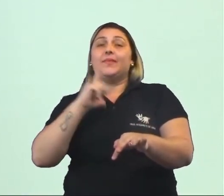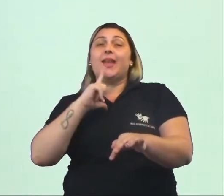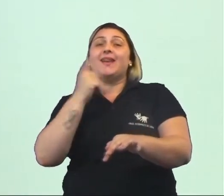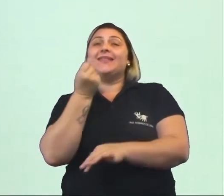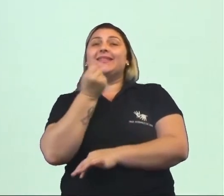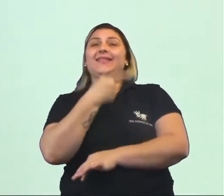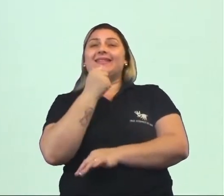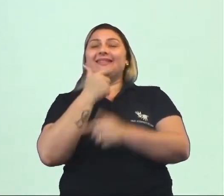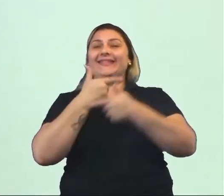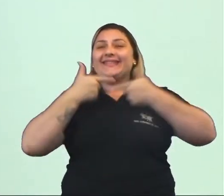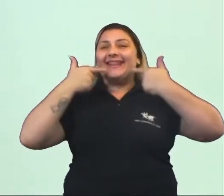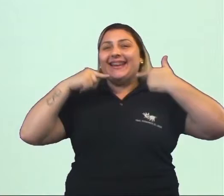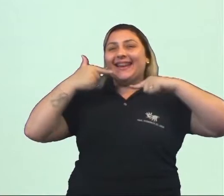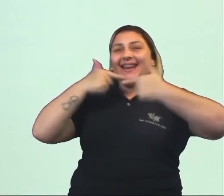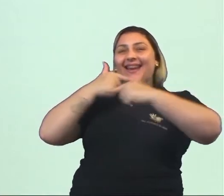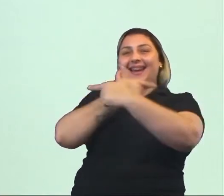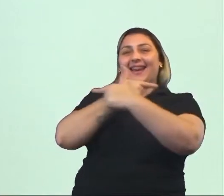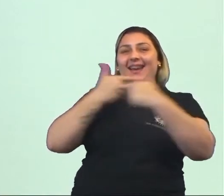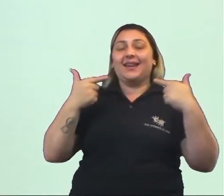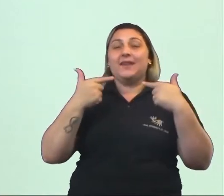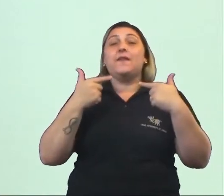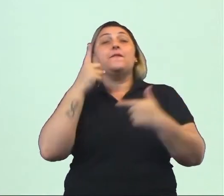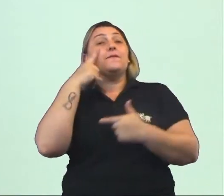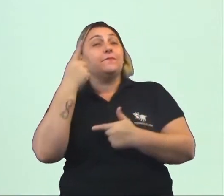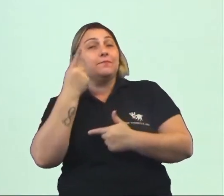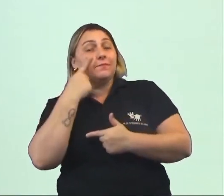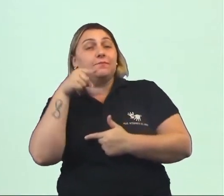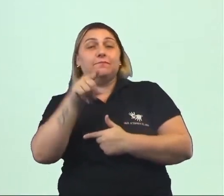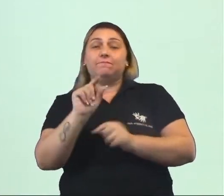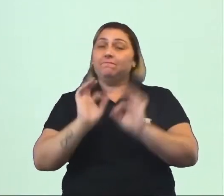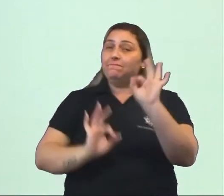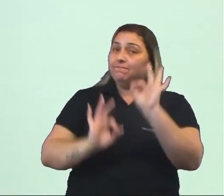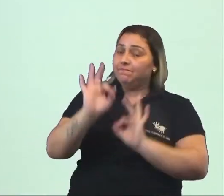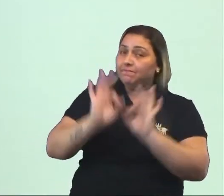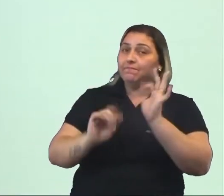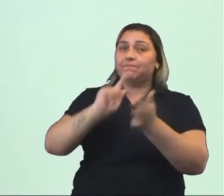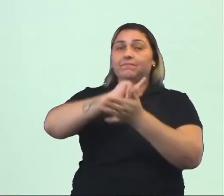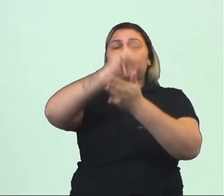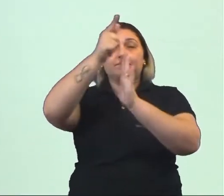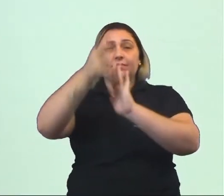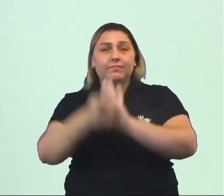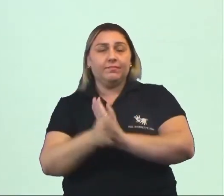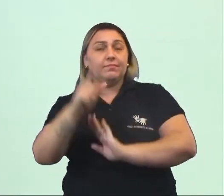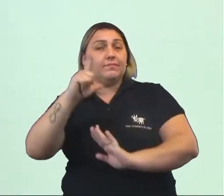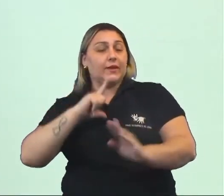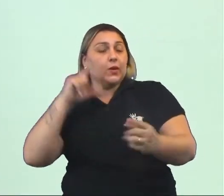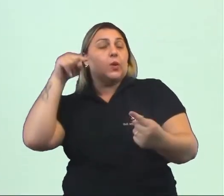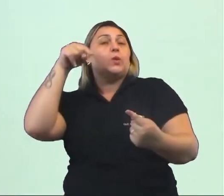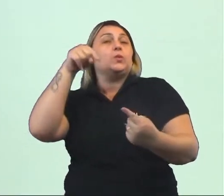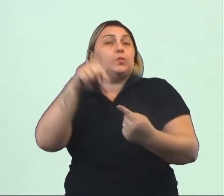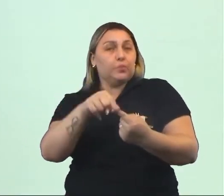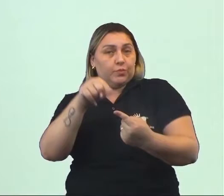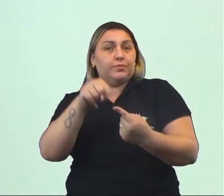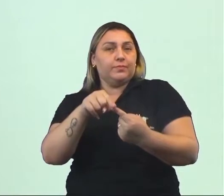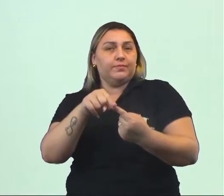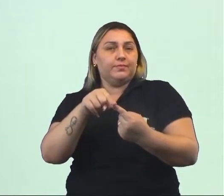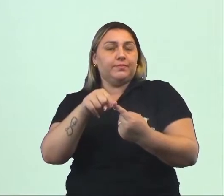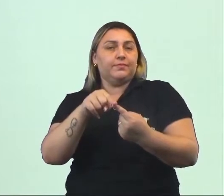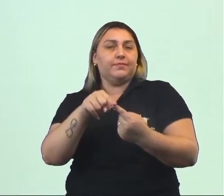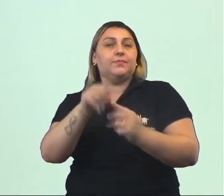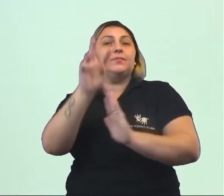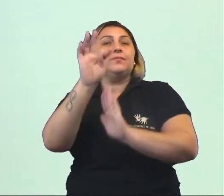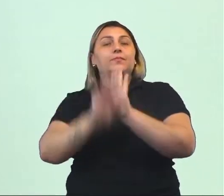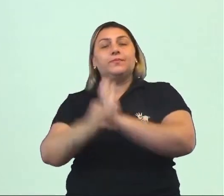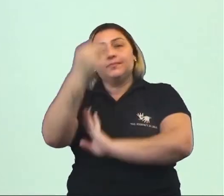humor, graça, o riso. Então vejam que você produz um gênero e tem um objetivo daquele gênero. O